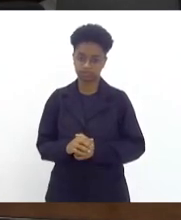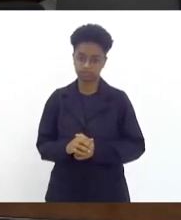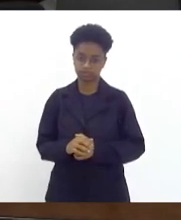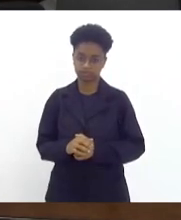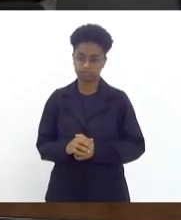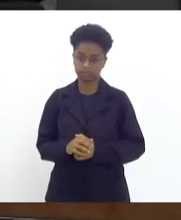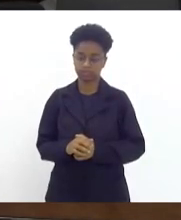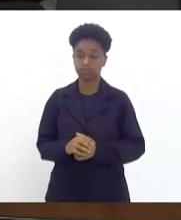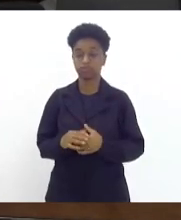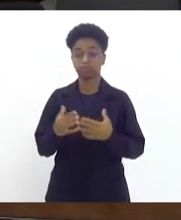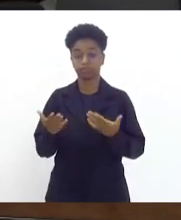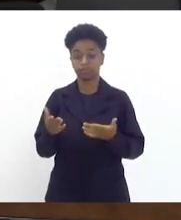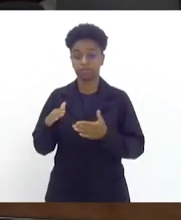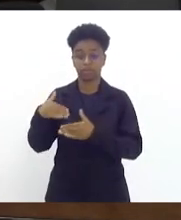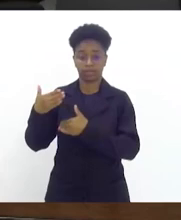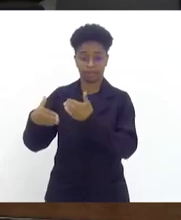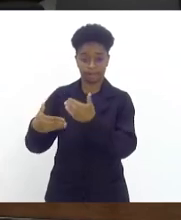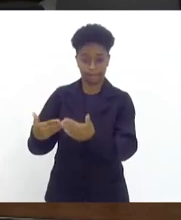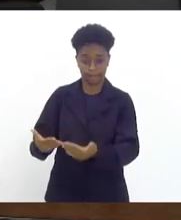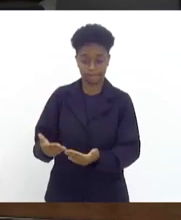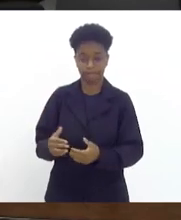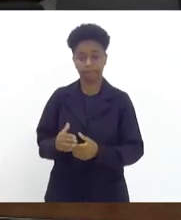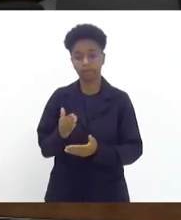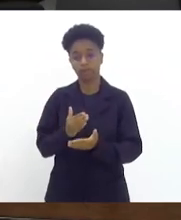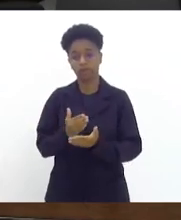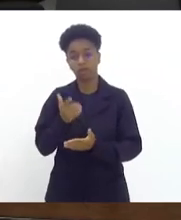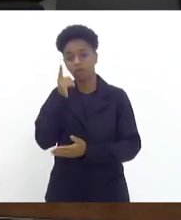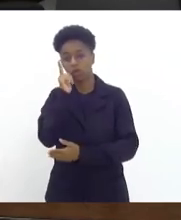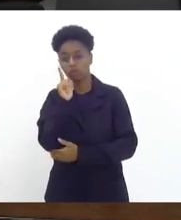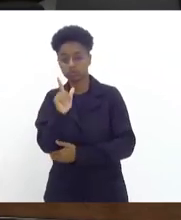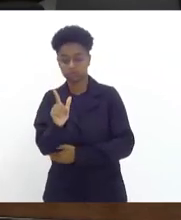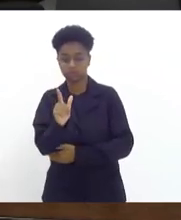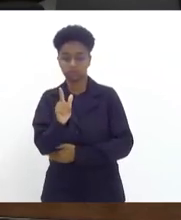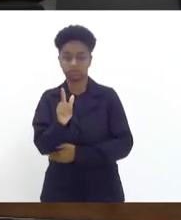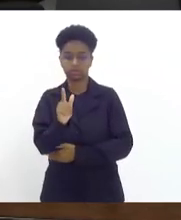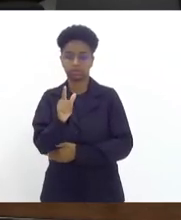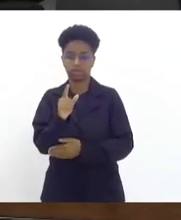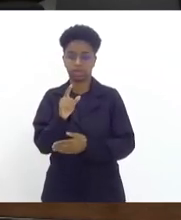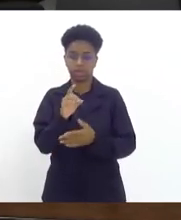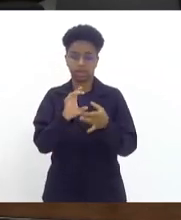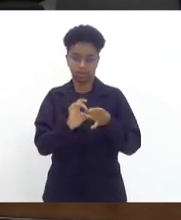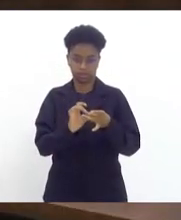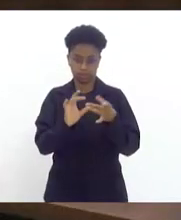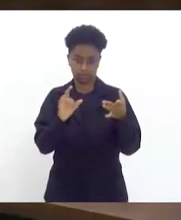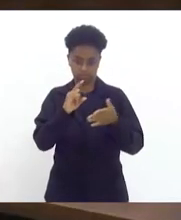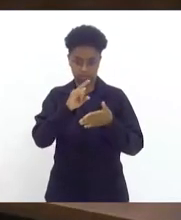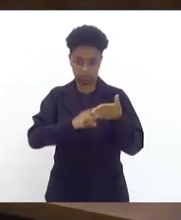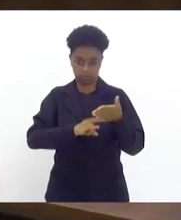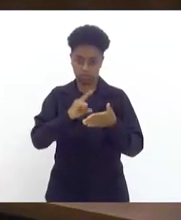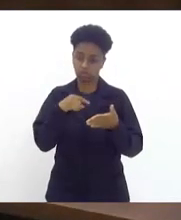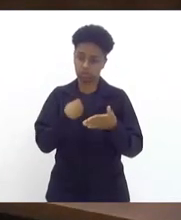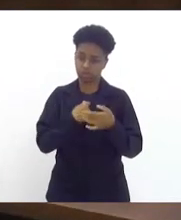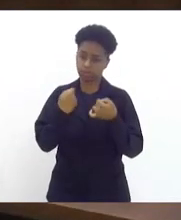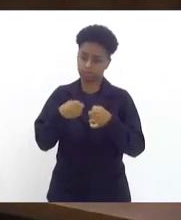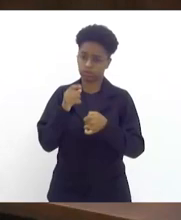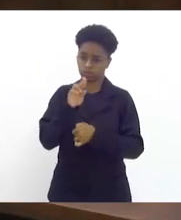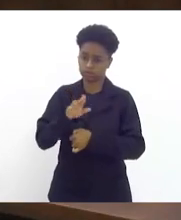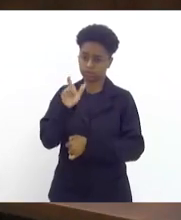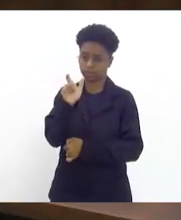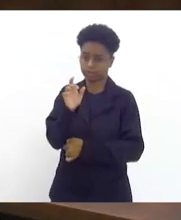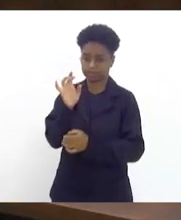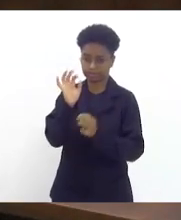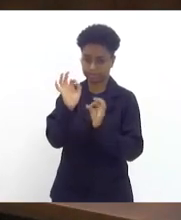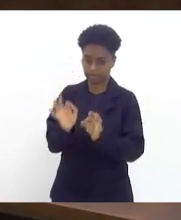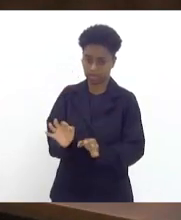a partir daí então eles conseguem uma liminar que a gente tem que usar o termo adequado né não